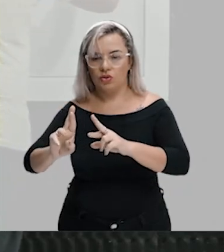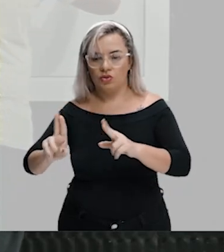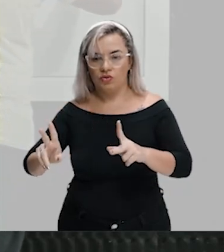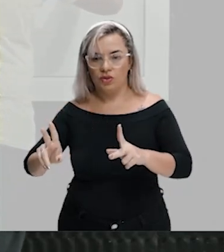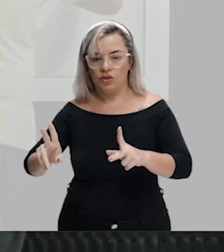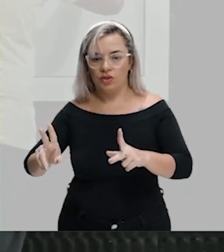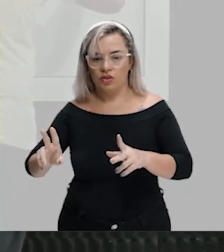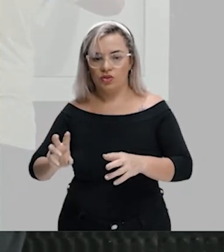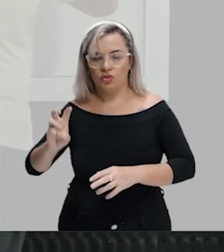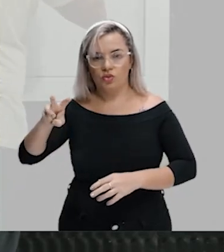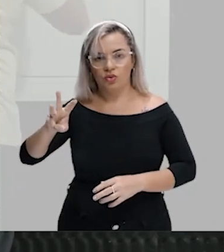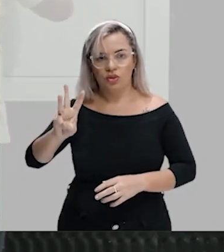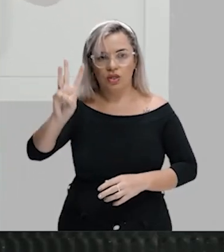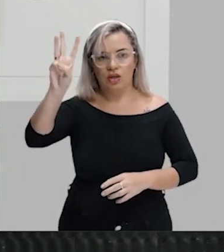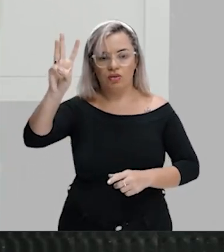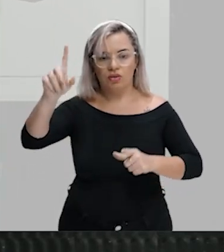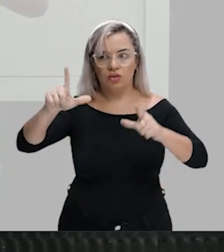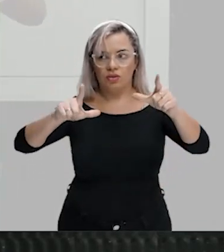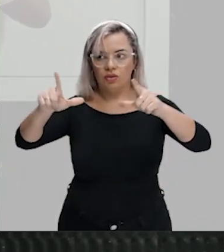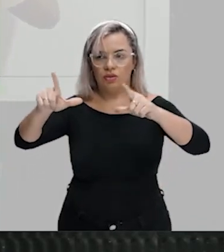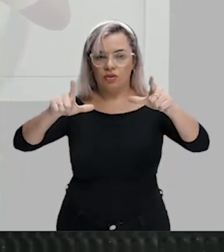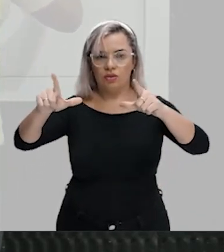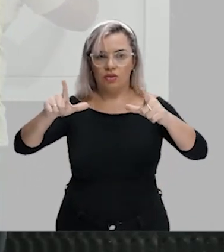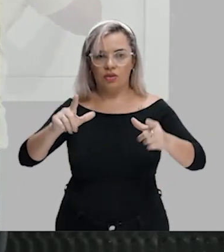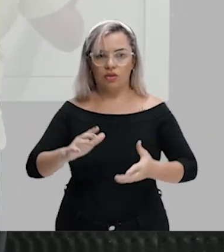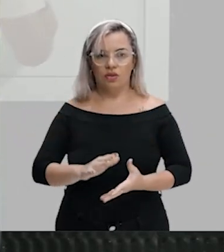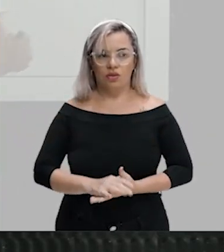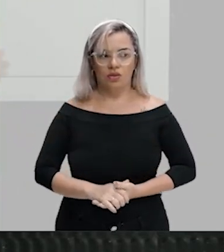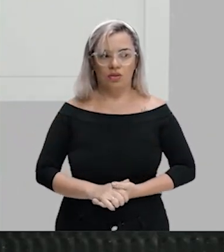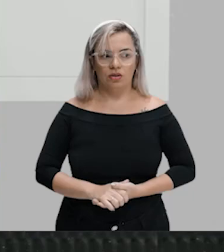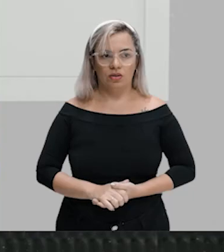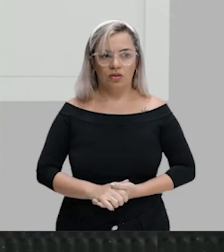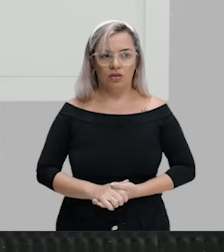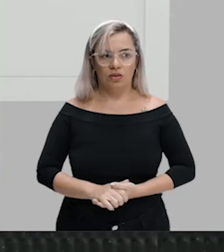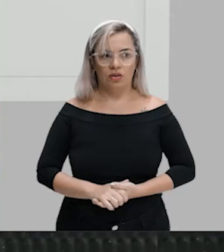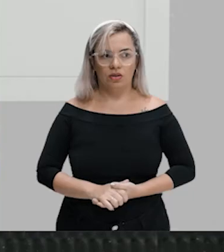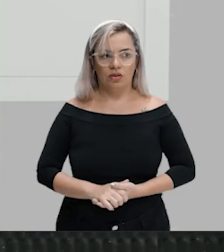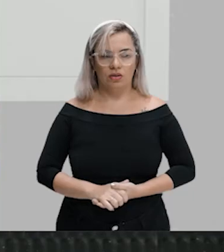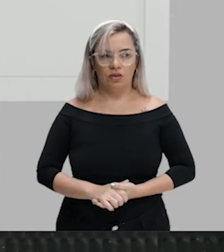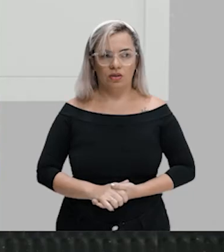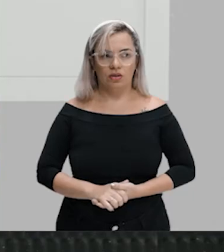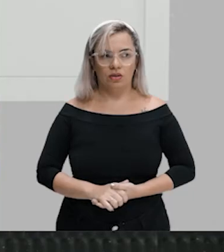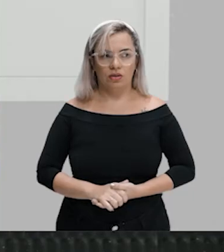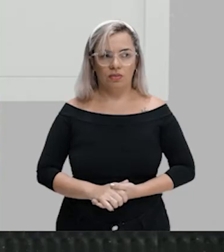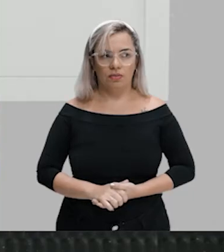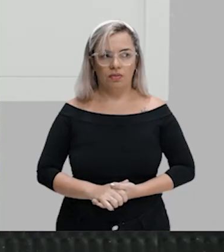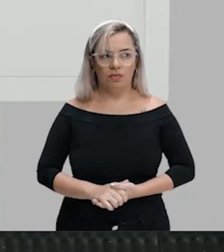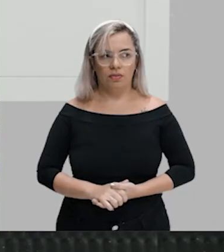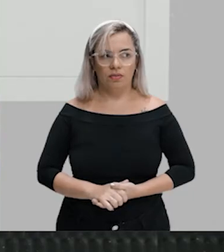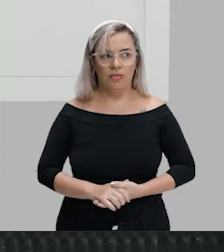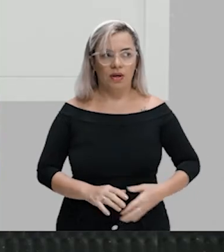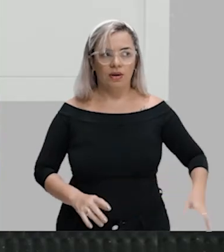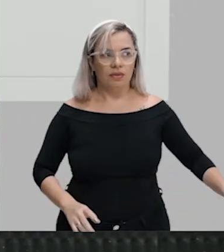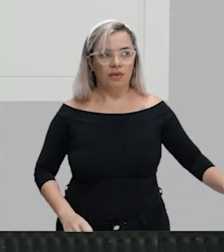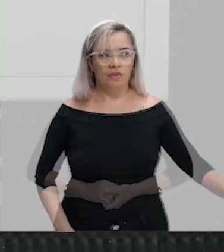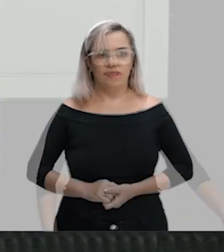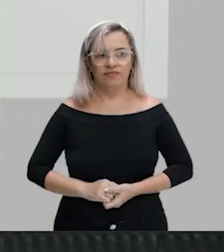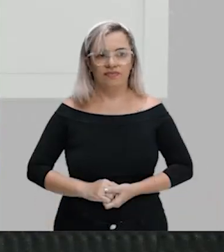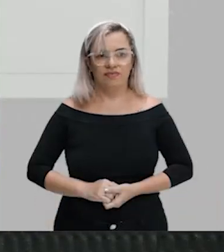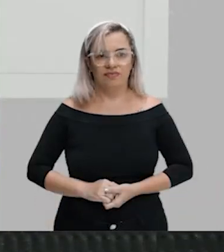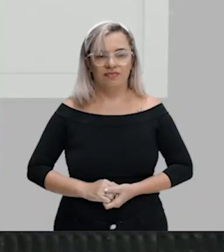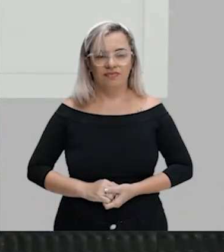trabalho. Pronto. Então essa é a potência. 8 vezes 10 a quinta